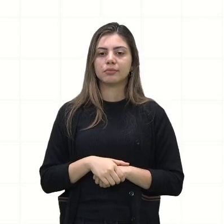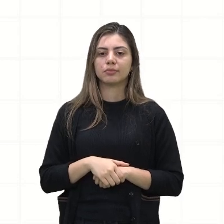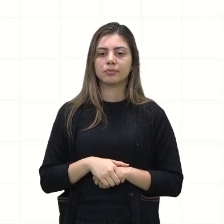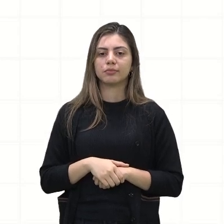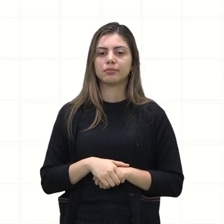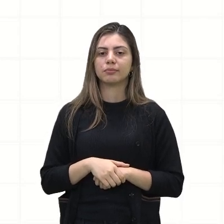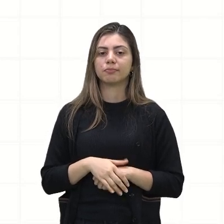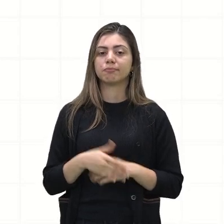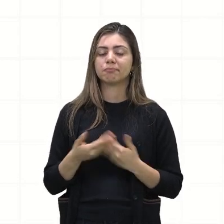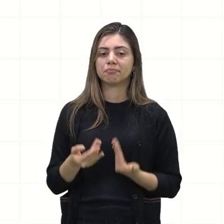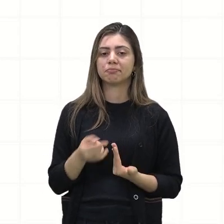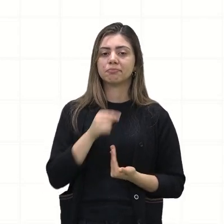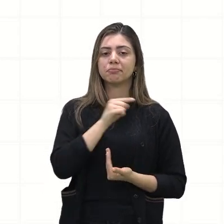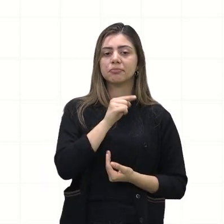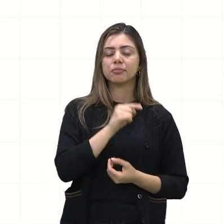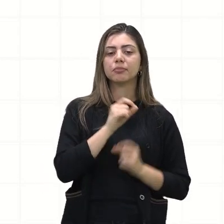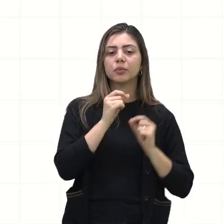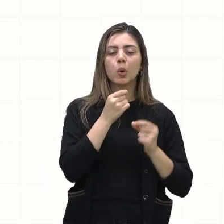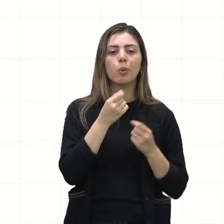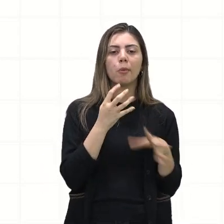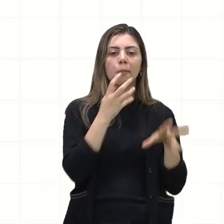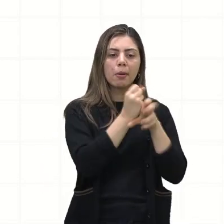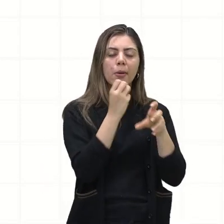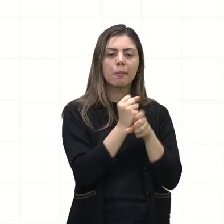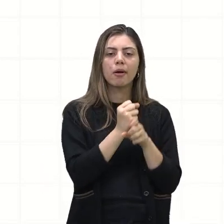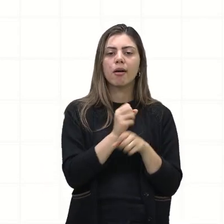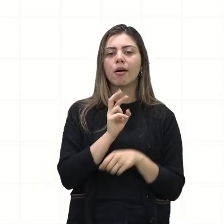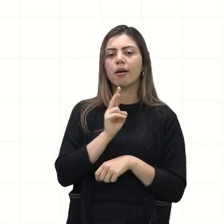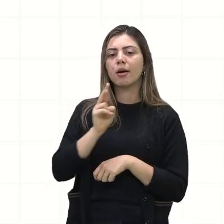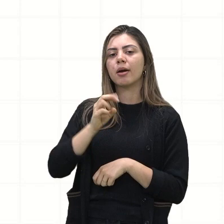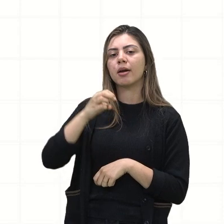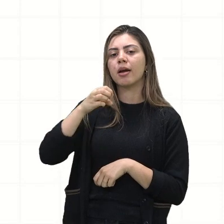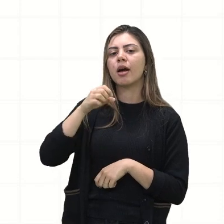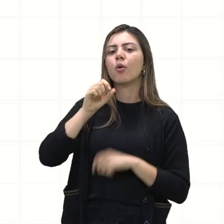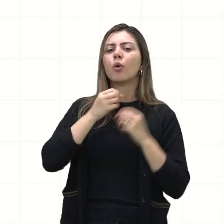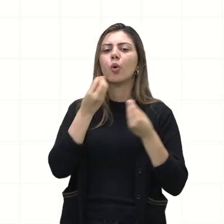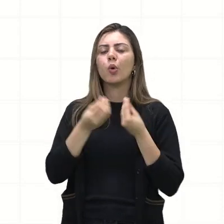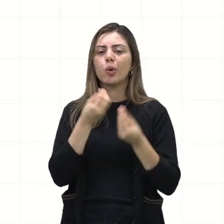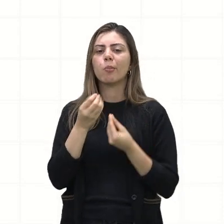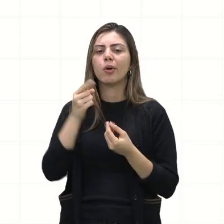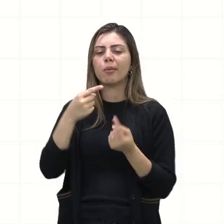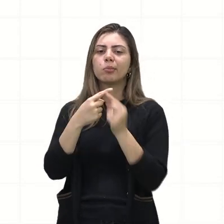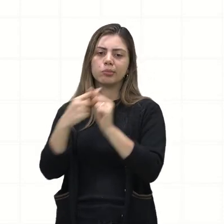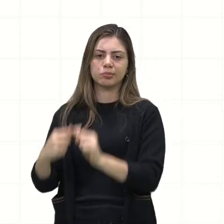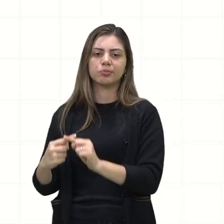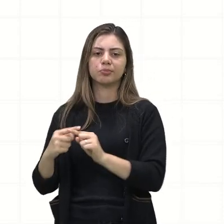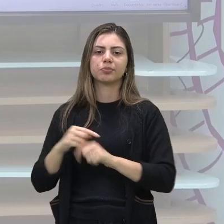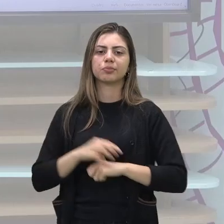A e B é igual a M que multiplica N.